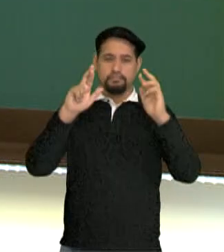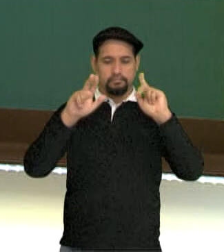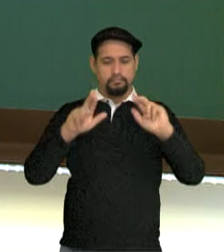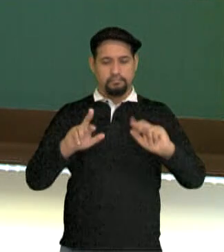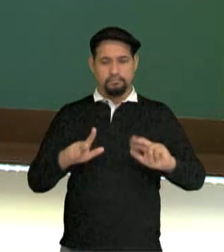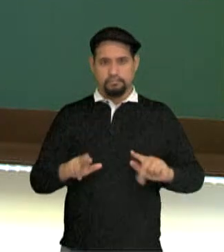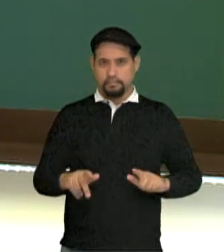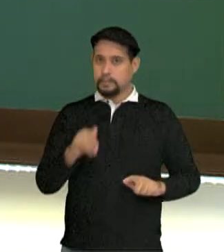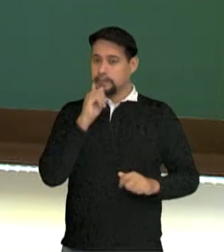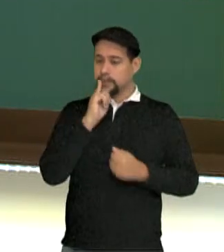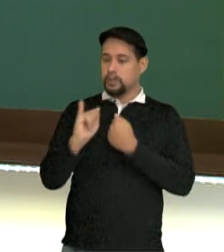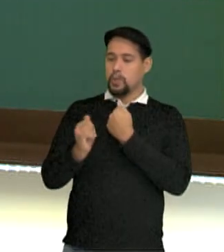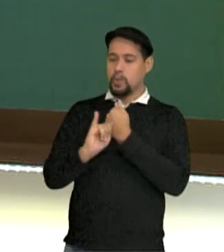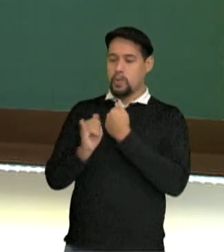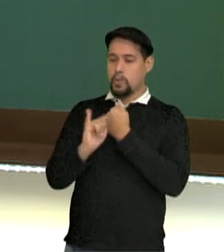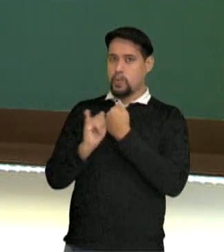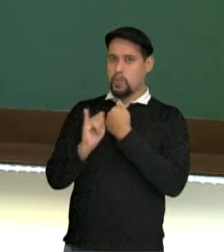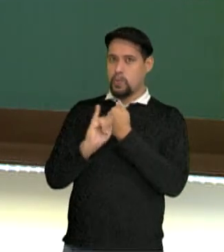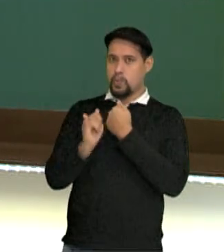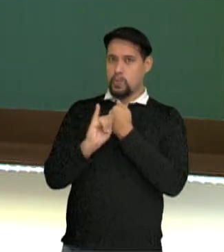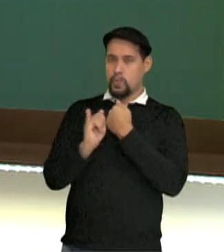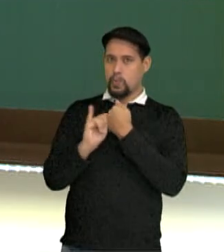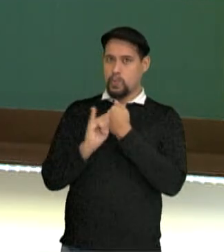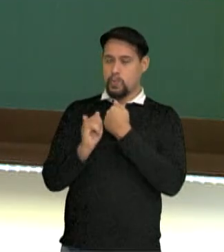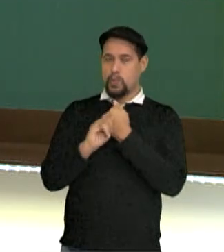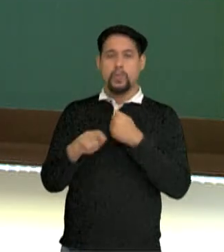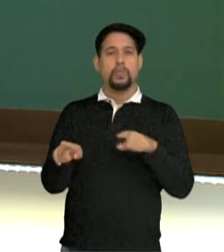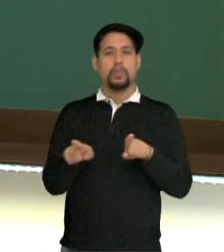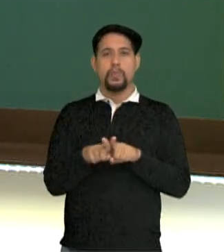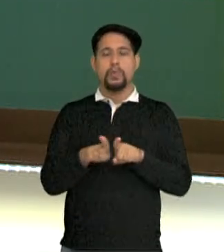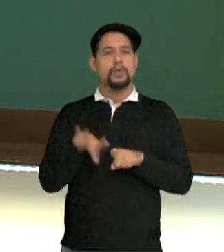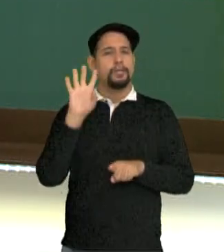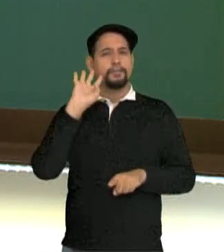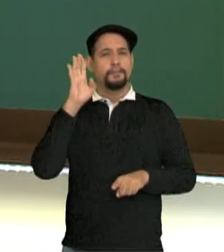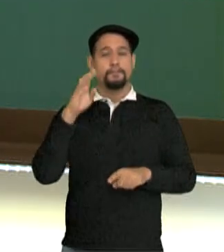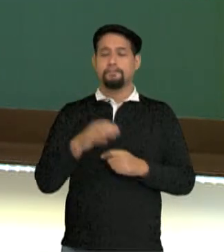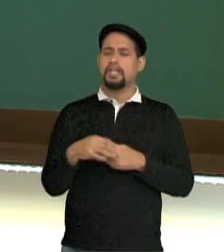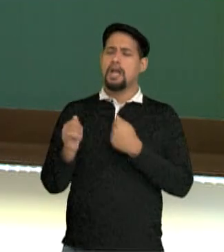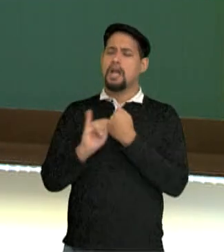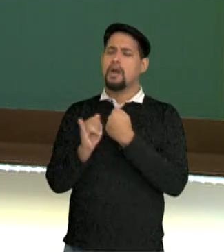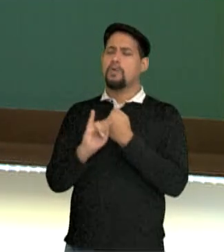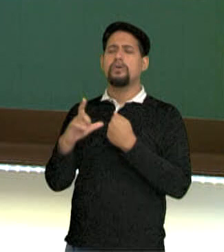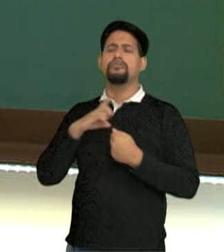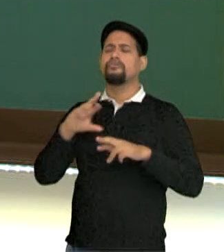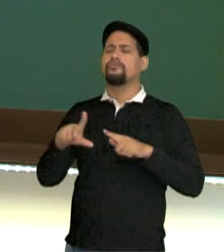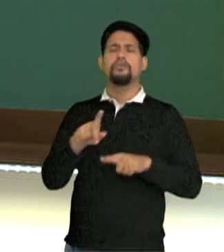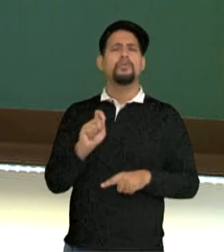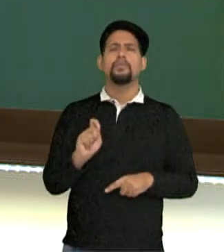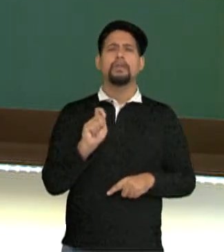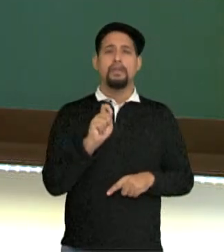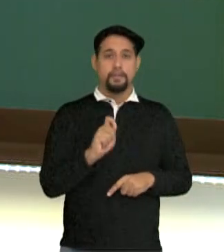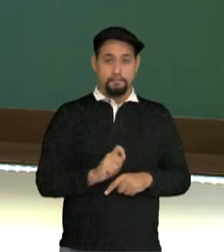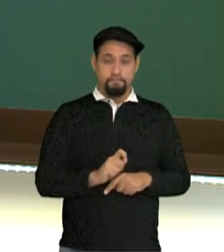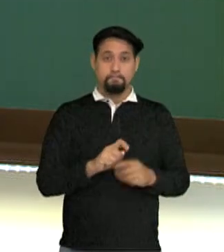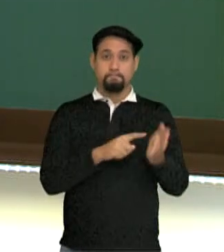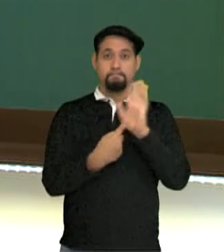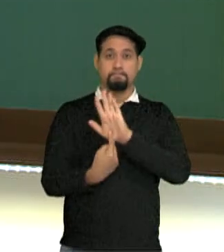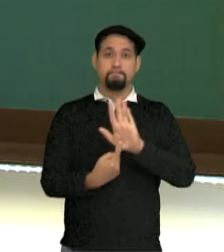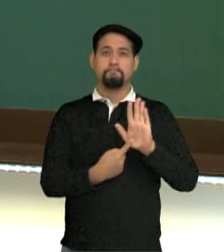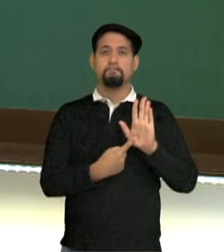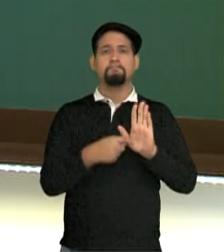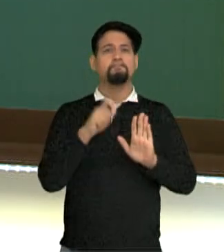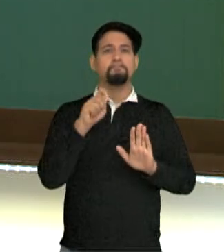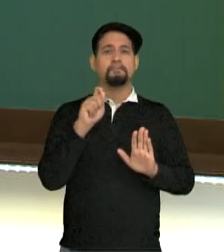entre crônica e conto. A crônica, o que tem de diferente? Ela retrata uma